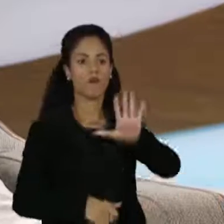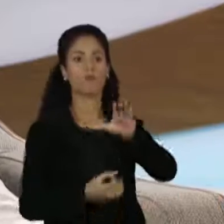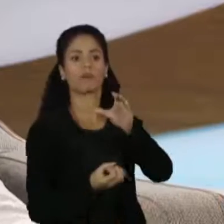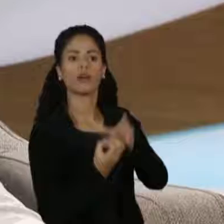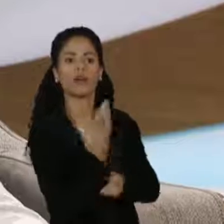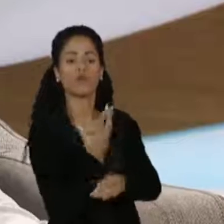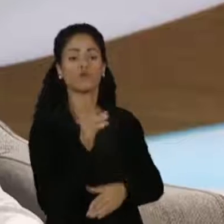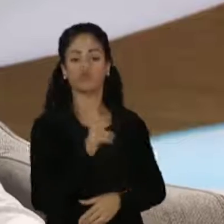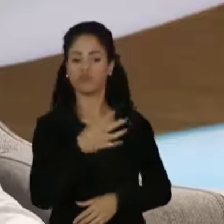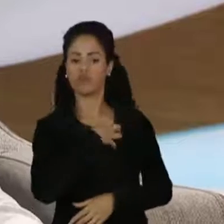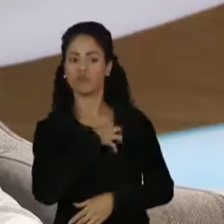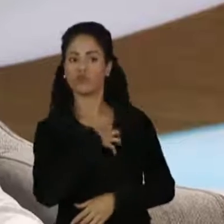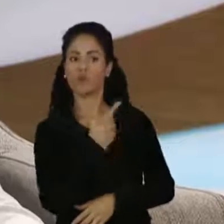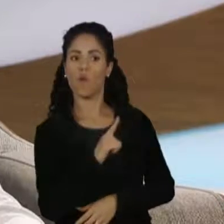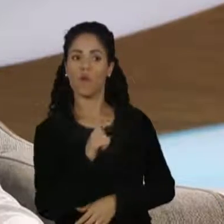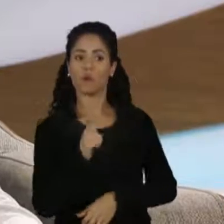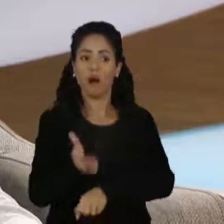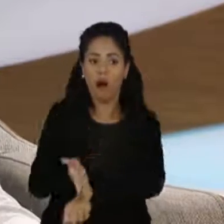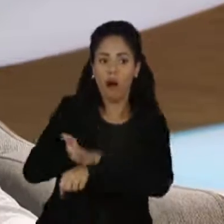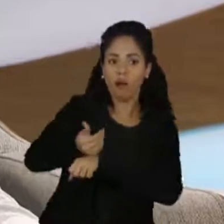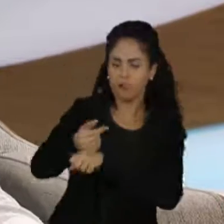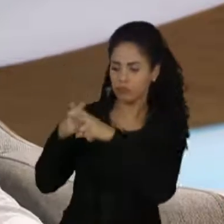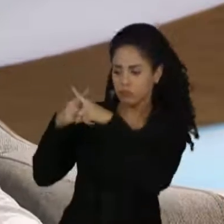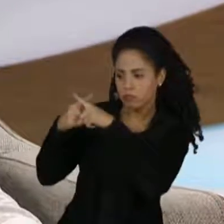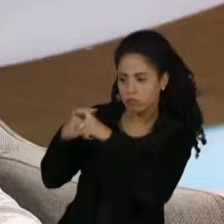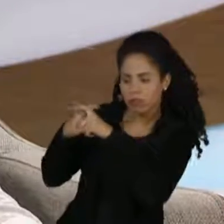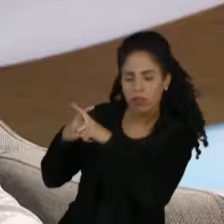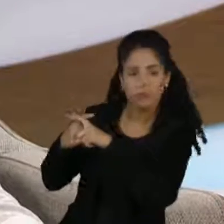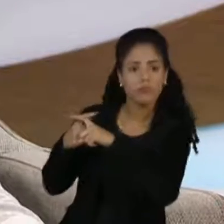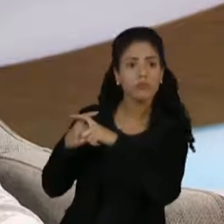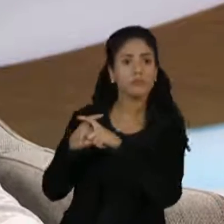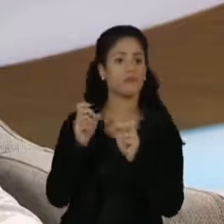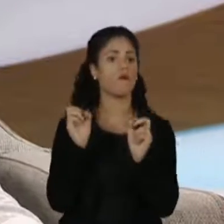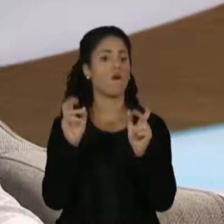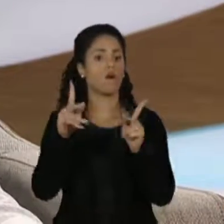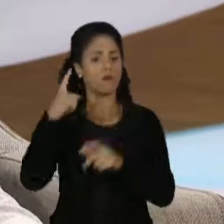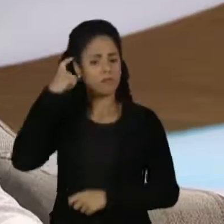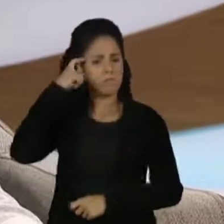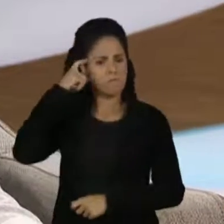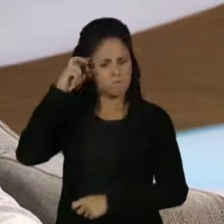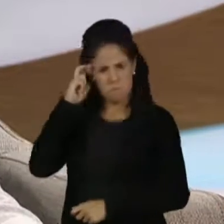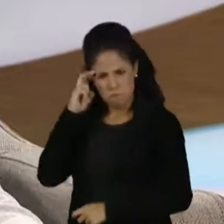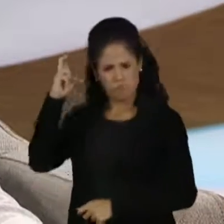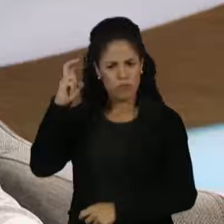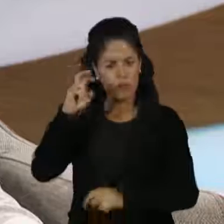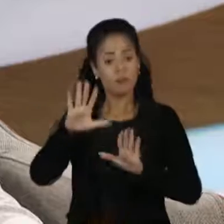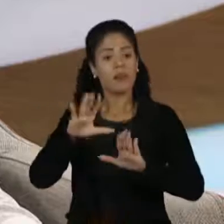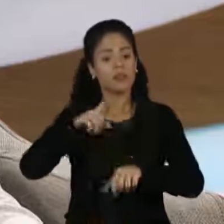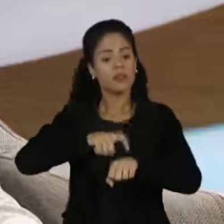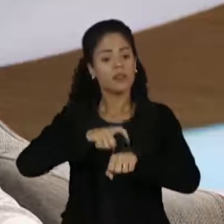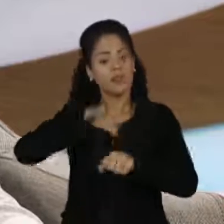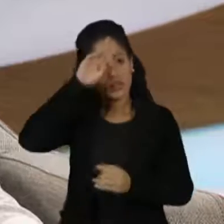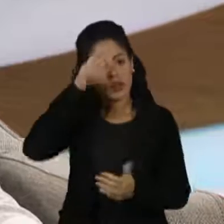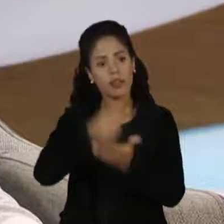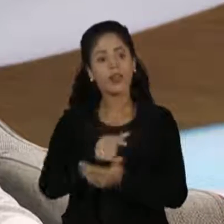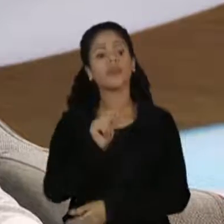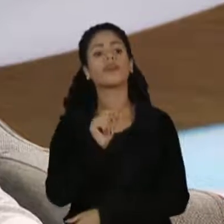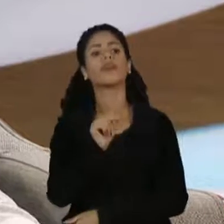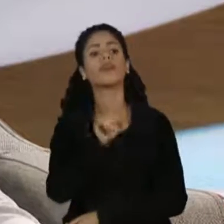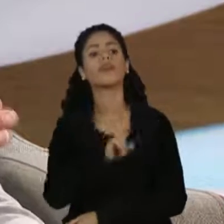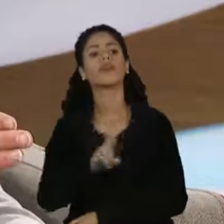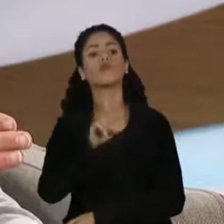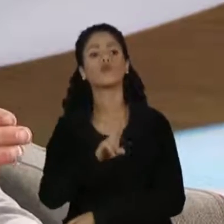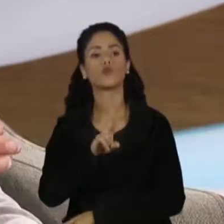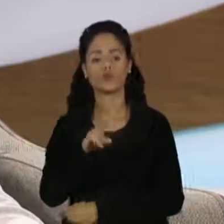nova arma antes dos nazistas. Faz sentido, mas na hora de decidir quem vai usar ou não essa